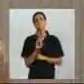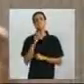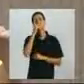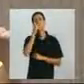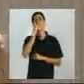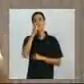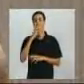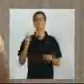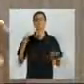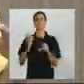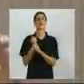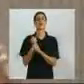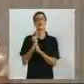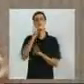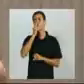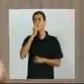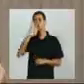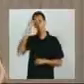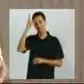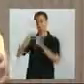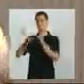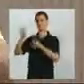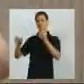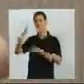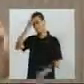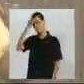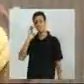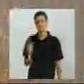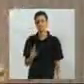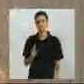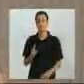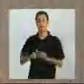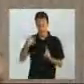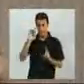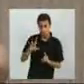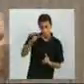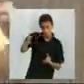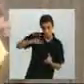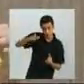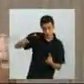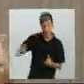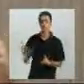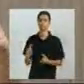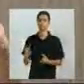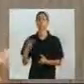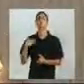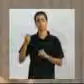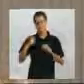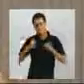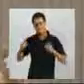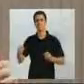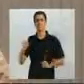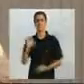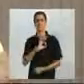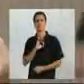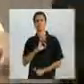de forma única e exclusivamente tratando ela dos policiais militares, porque hoje não é só disso. Eu quero fazer uma defesa aqui da instituição, tanto da Polícia Militar quanto